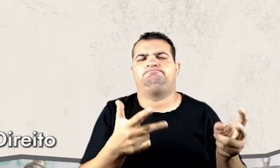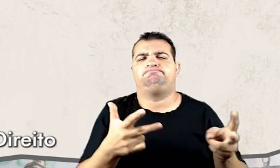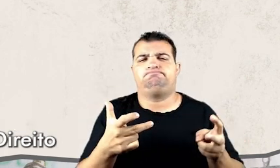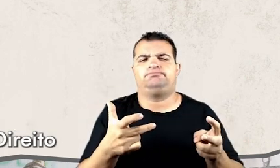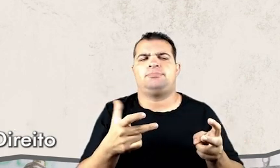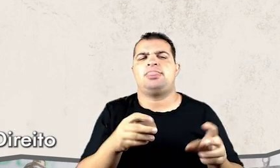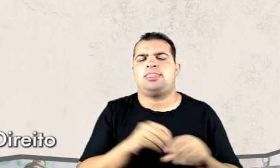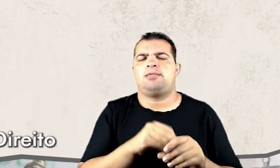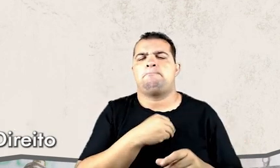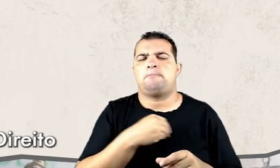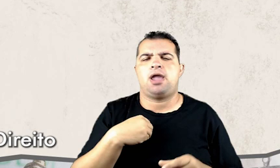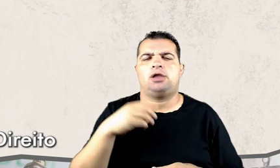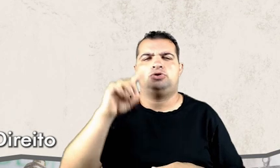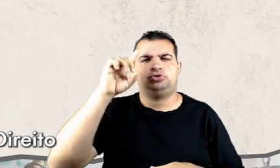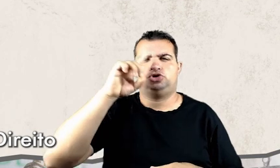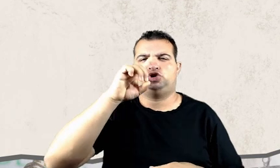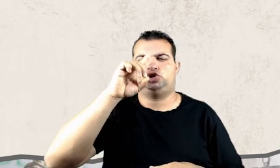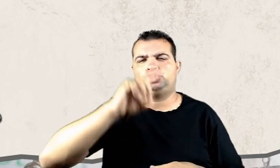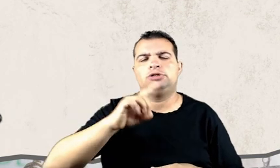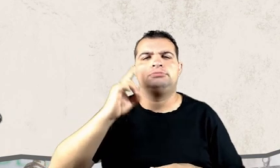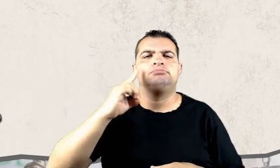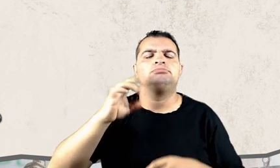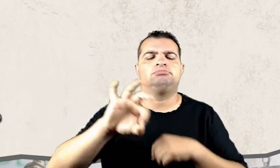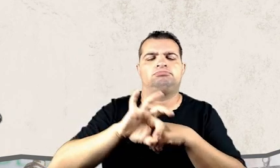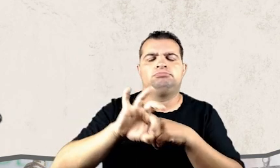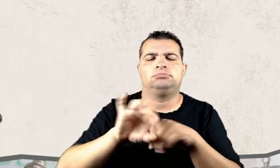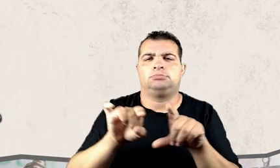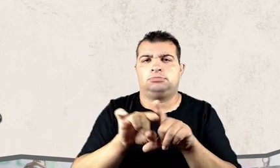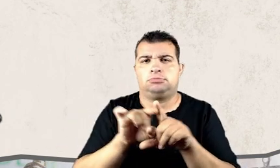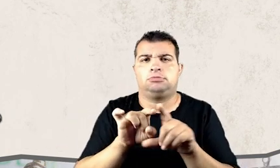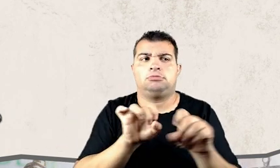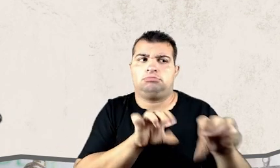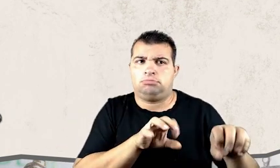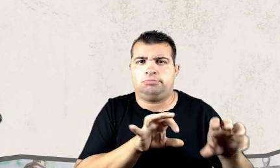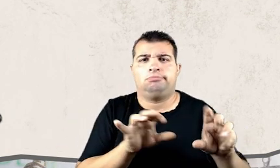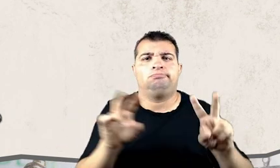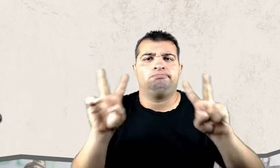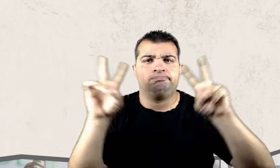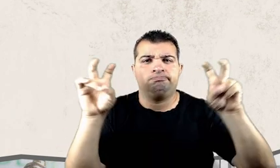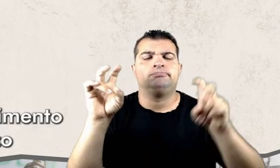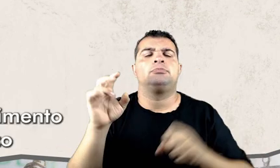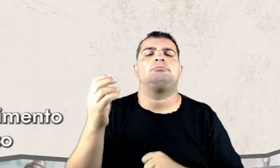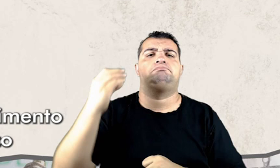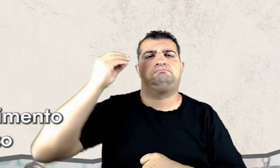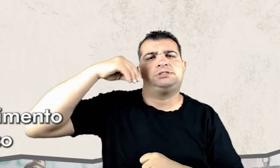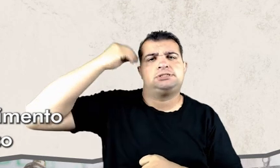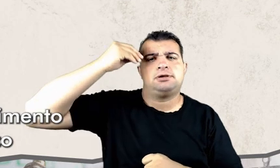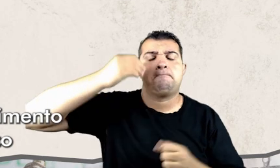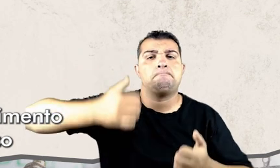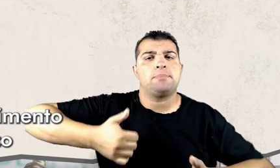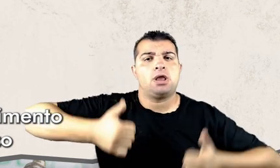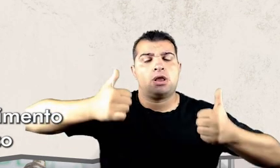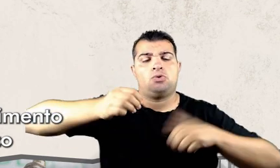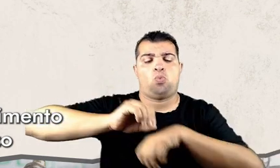que no interior da medicina, do direito e cada vez mais fortemente no campo da educação, a psicologia,